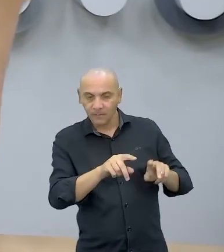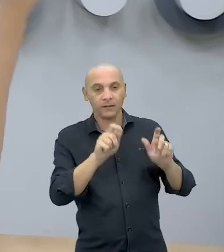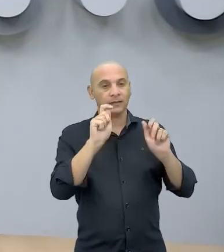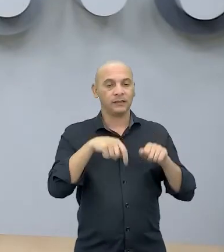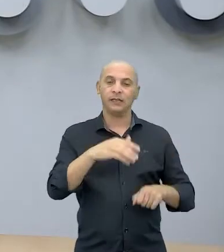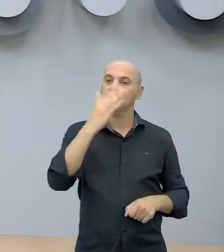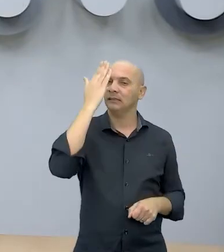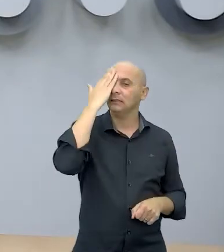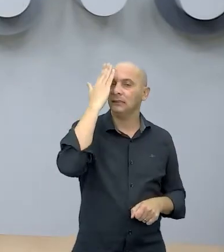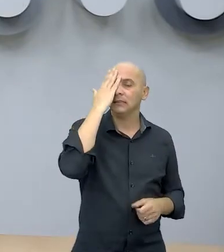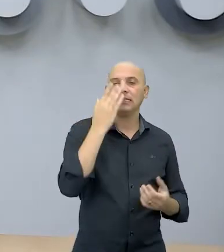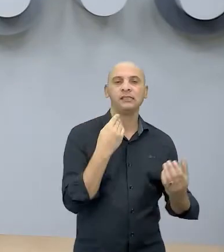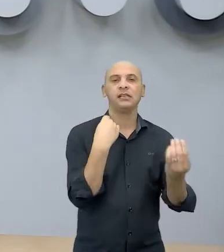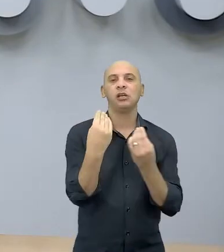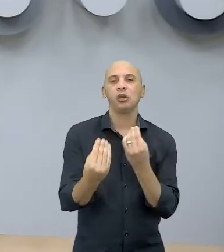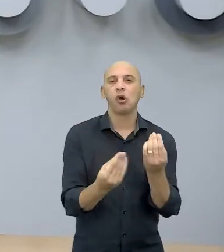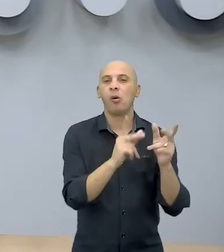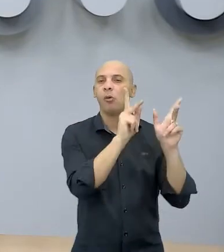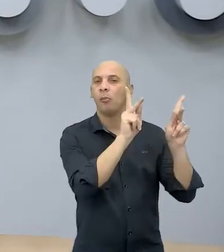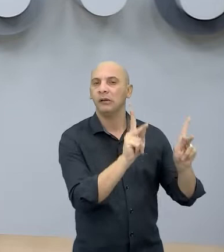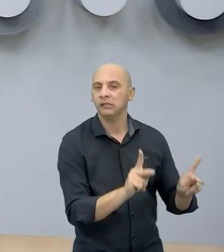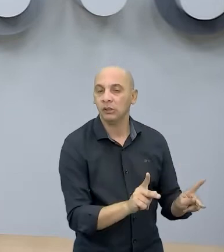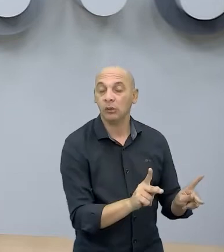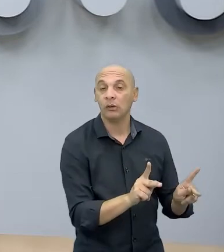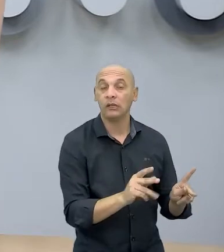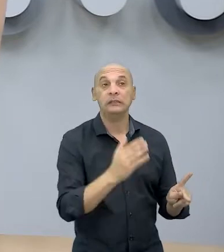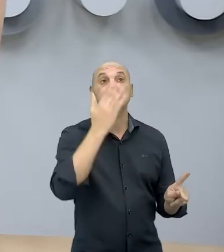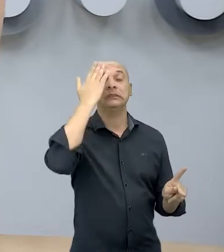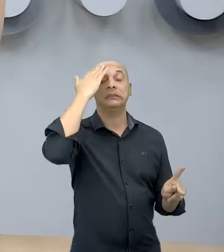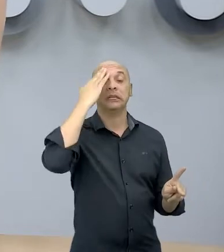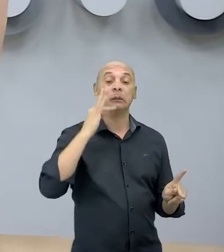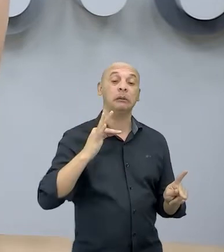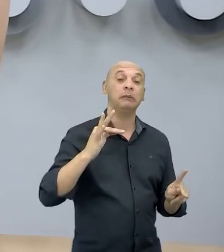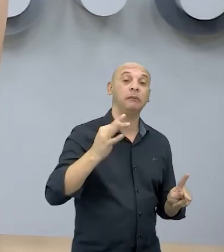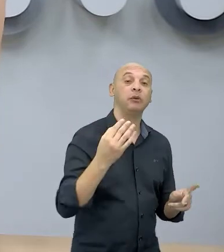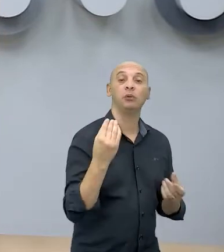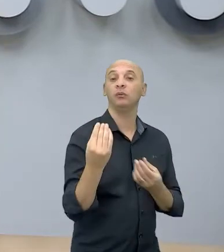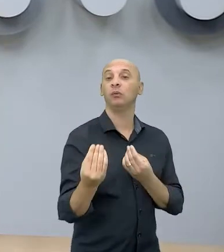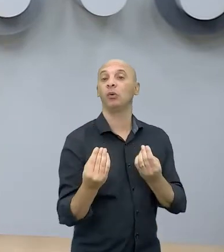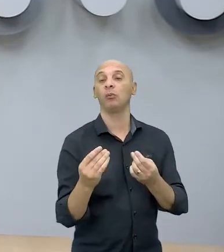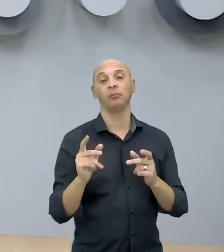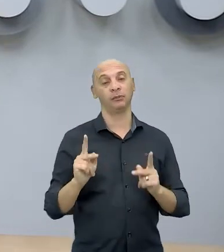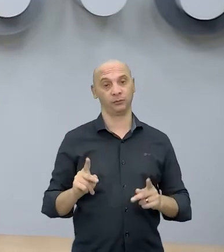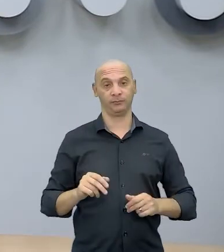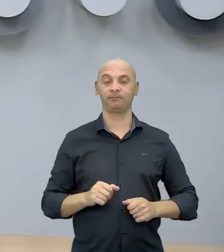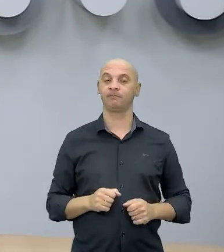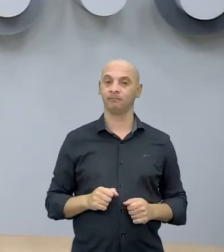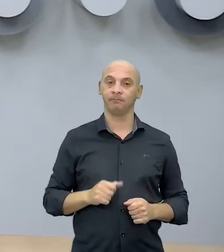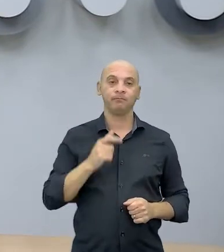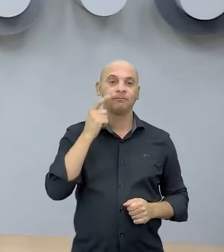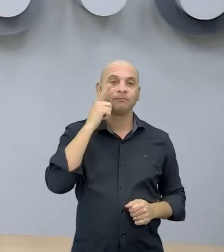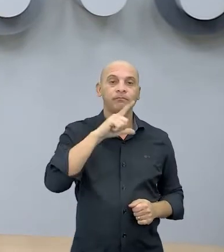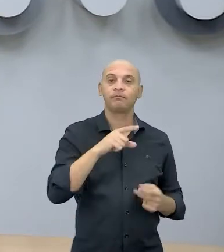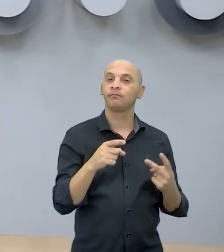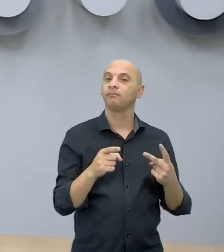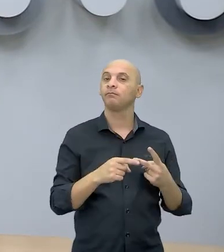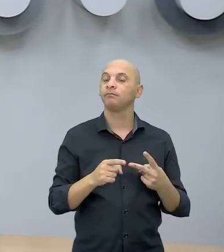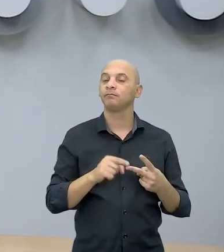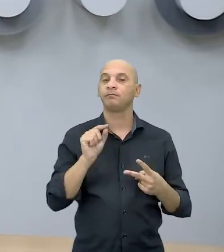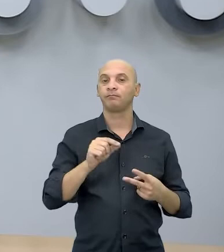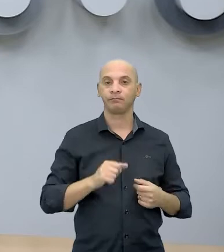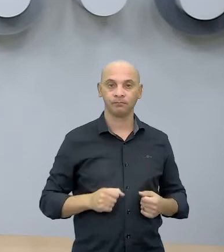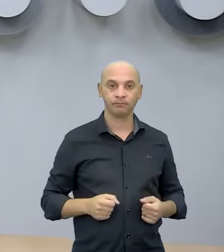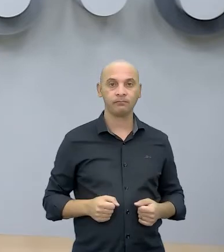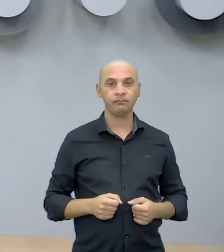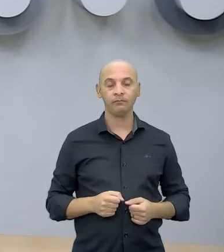para entender o comportamento das pessoas e prever também o comportamento das pessoas. A gente consegue também, diz